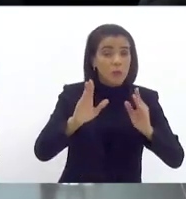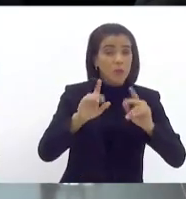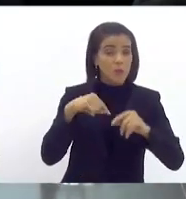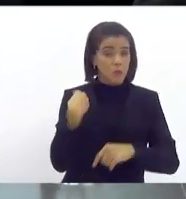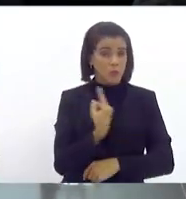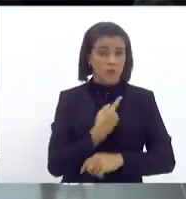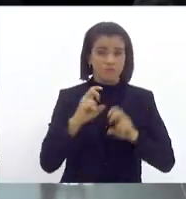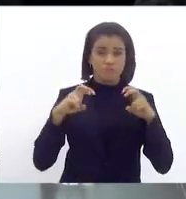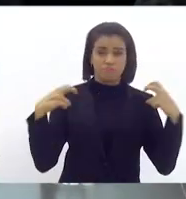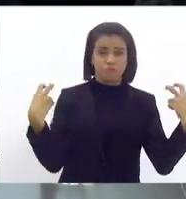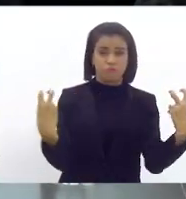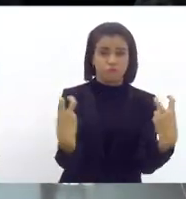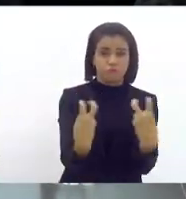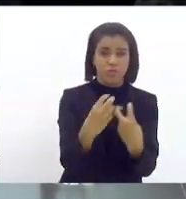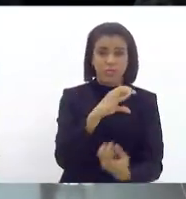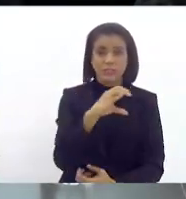oportunidade?